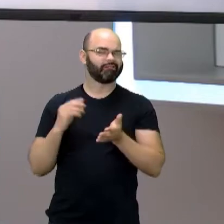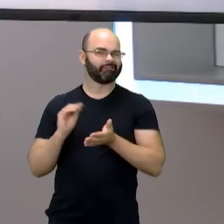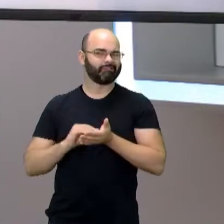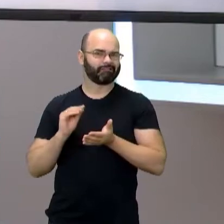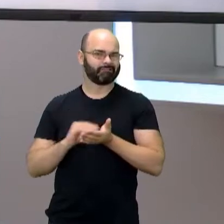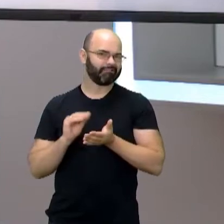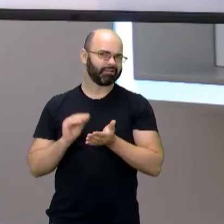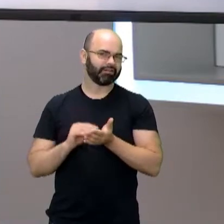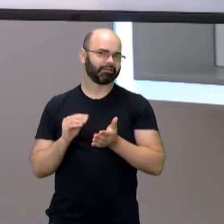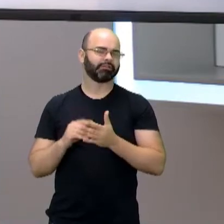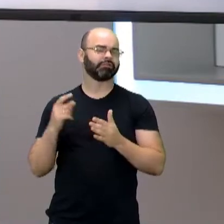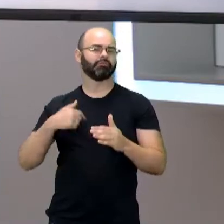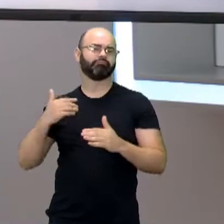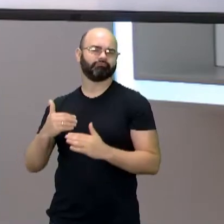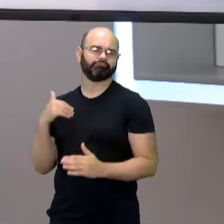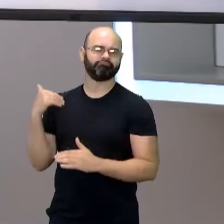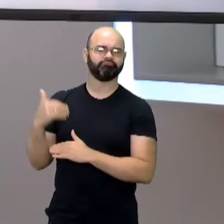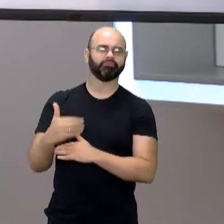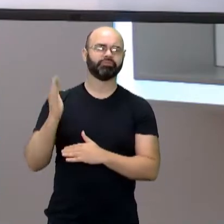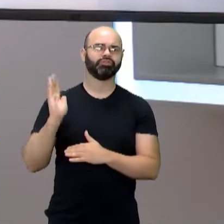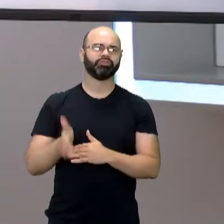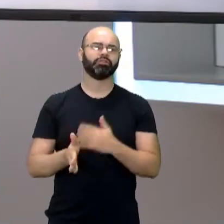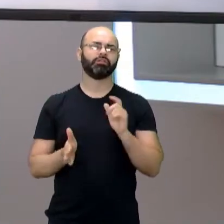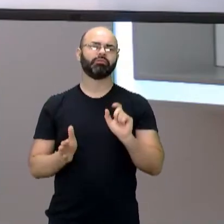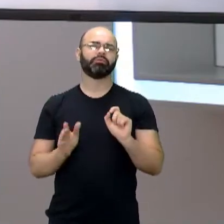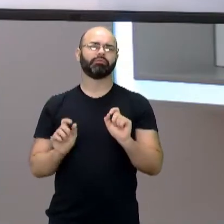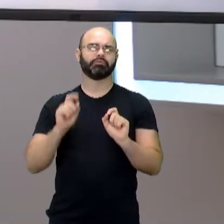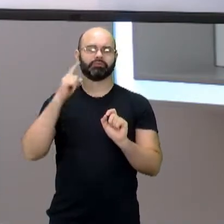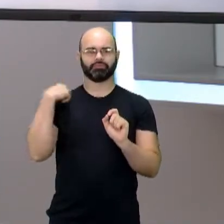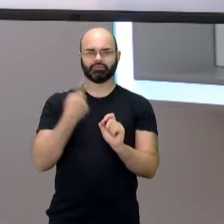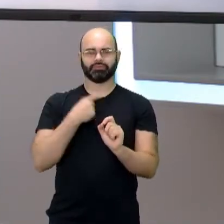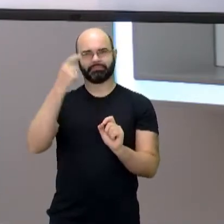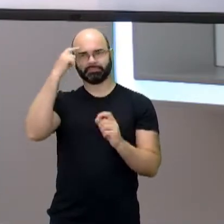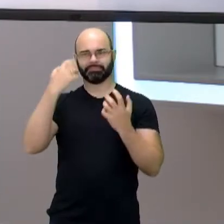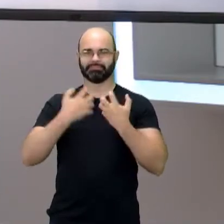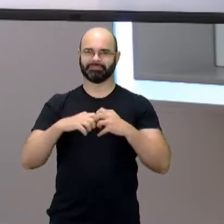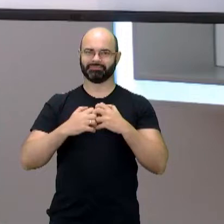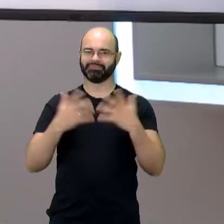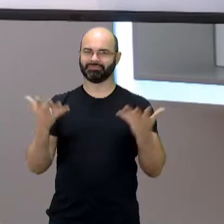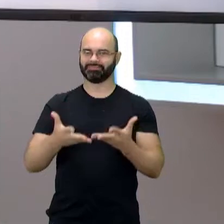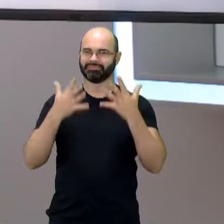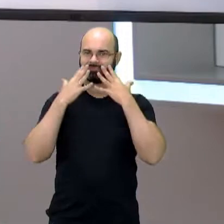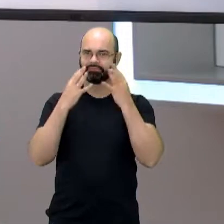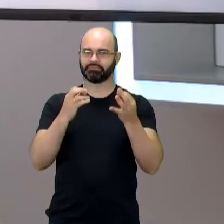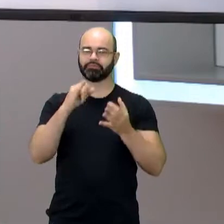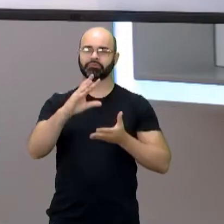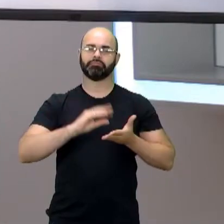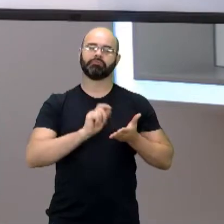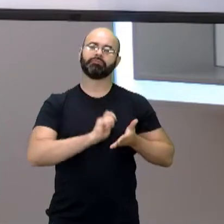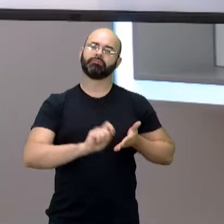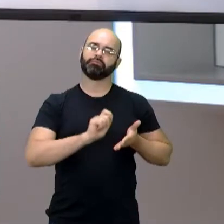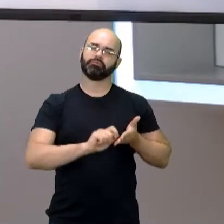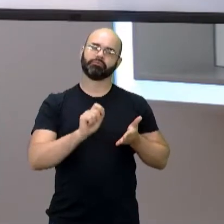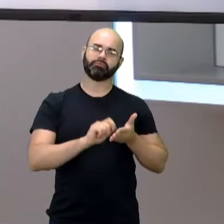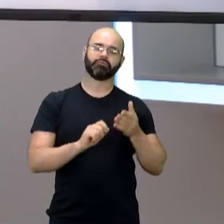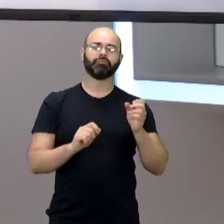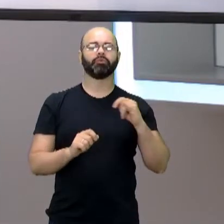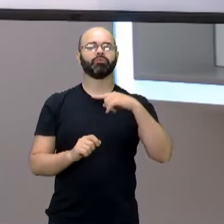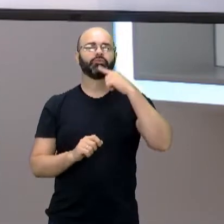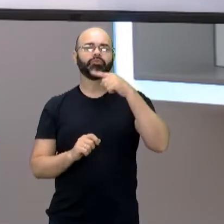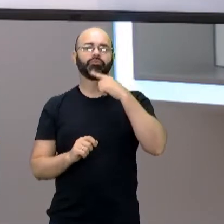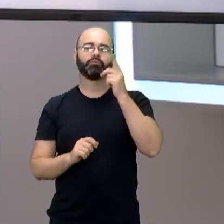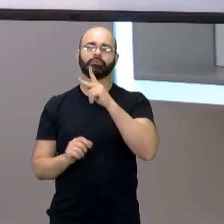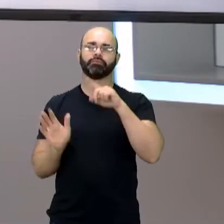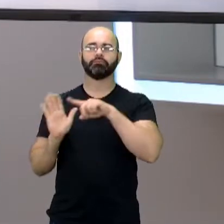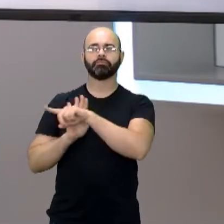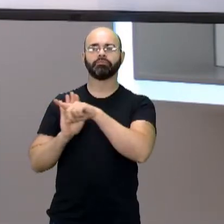caminho? O que eu já estou avançado? Então é isso que a gente vai fazer hoje. Fique ligadinho, anote se possível. Também tire as dúvidas com o